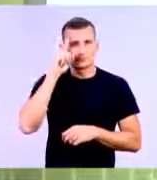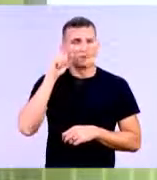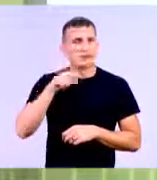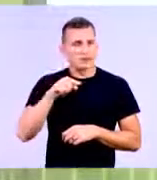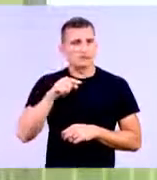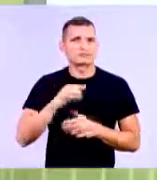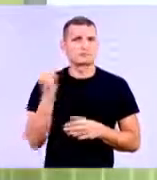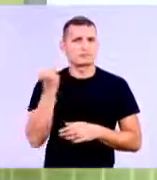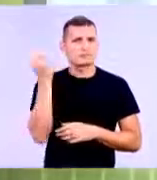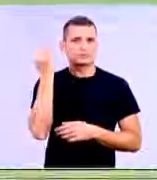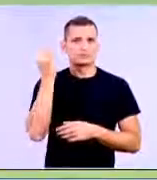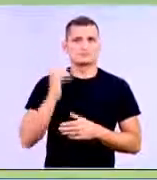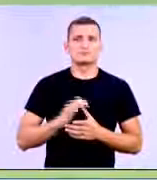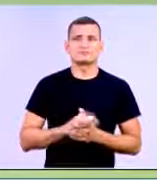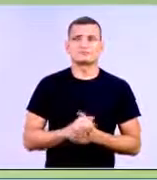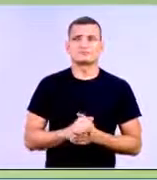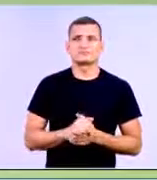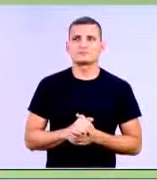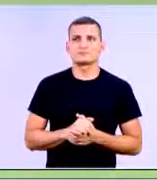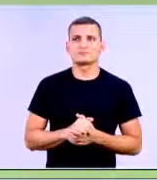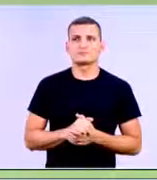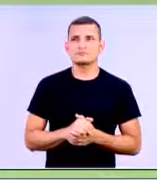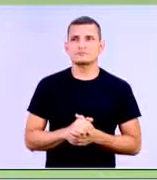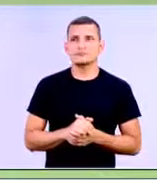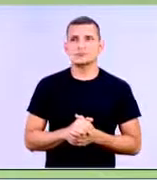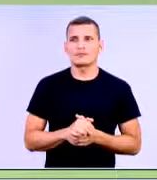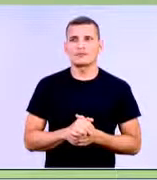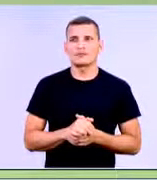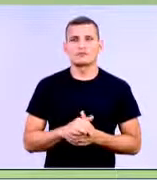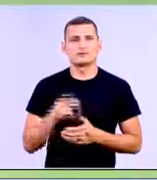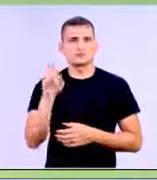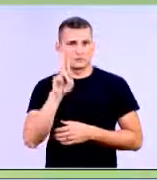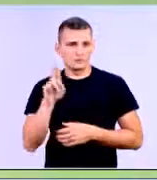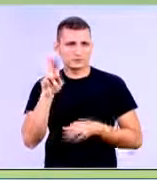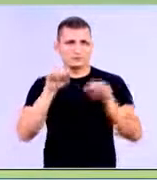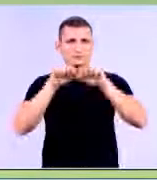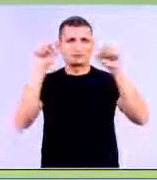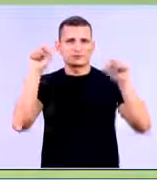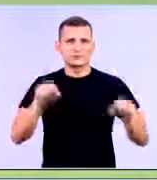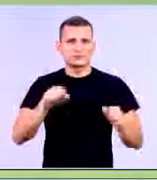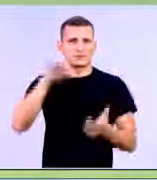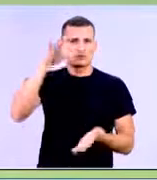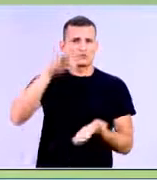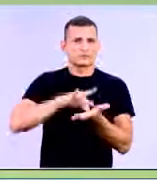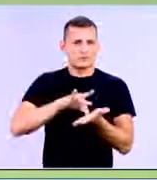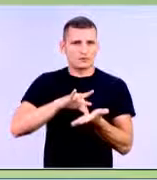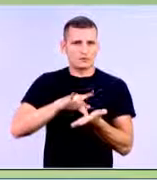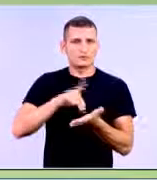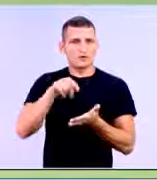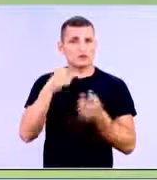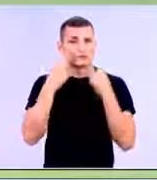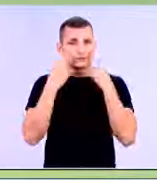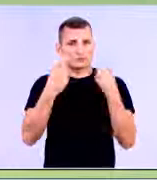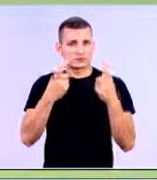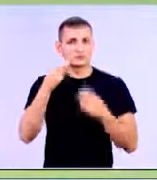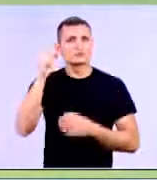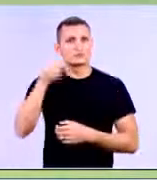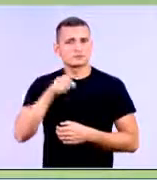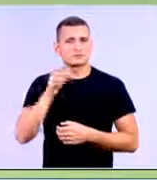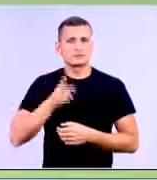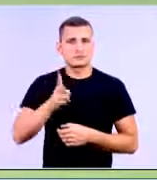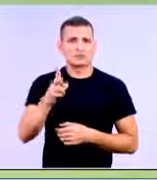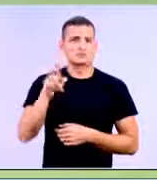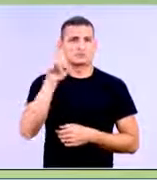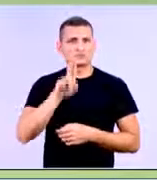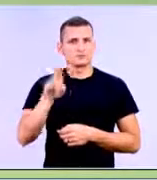boom, tá? Utilizando softwares originais. Isso é interessante? Sim, sempre